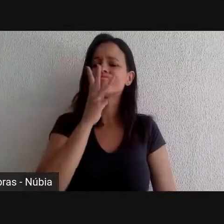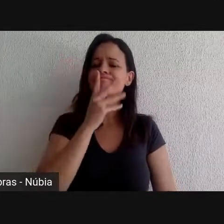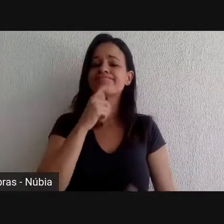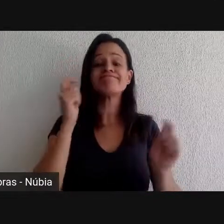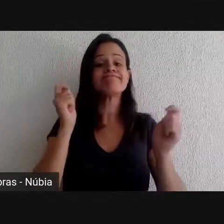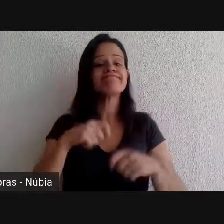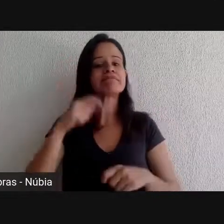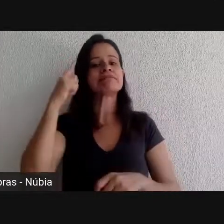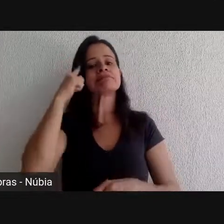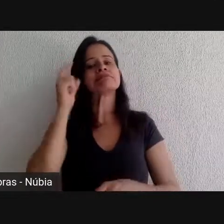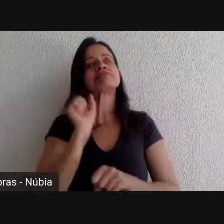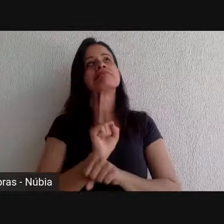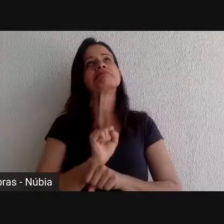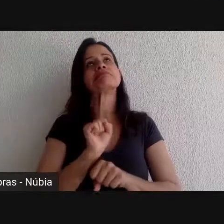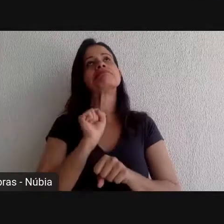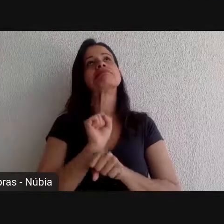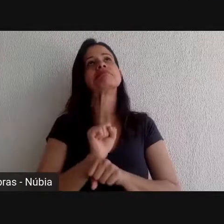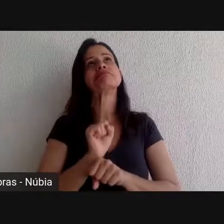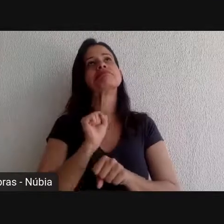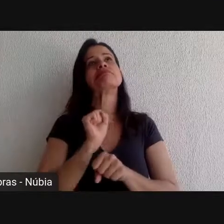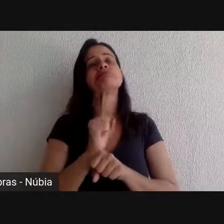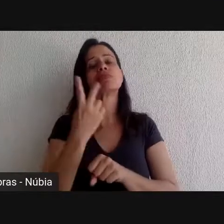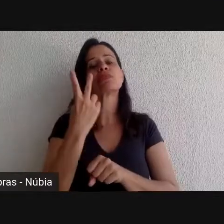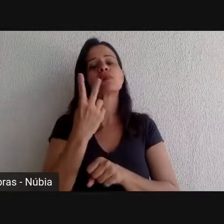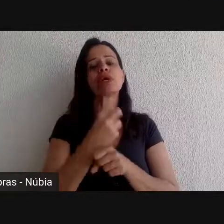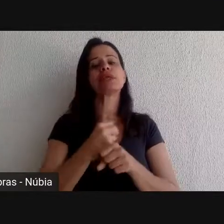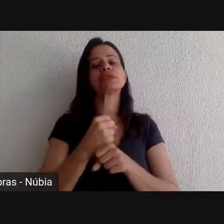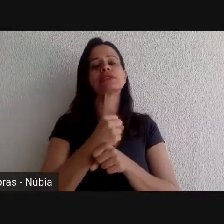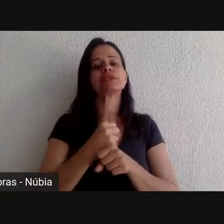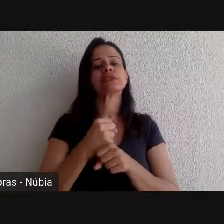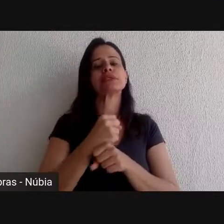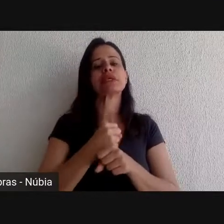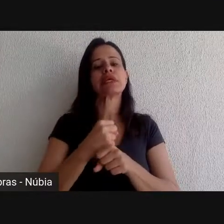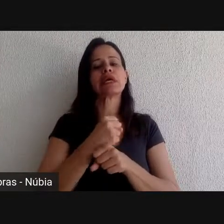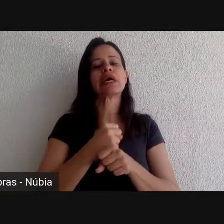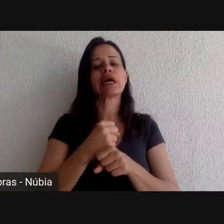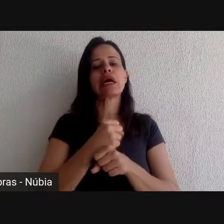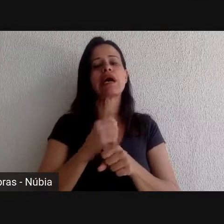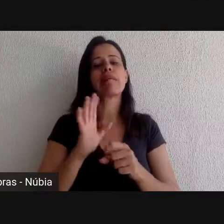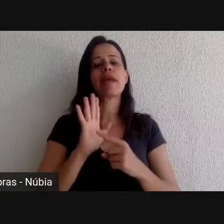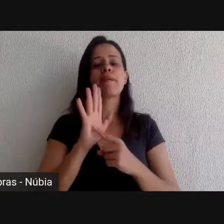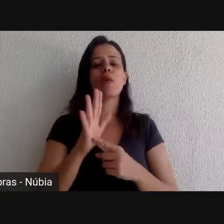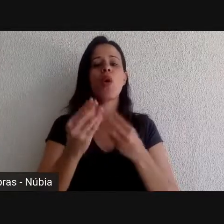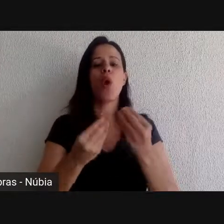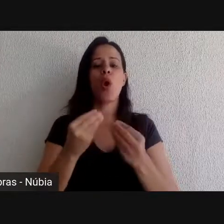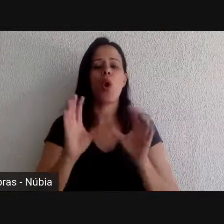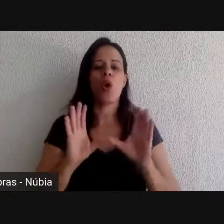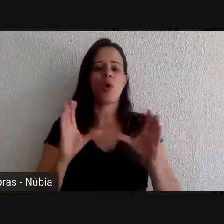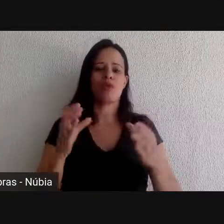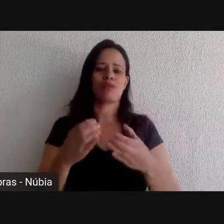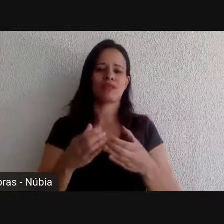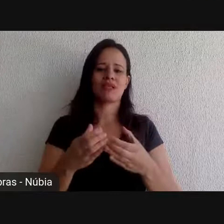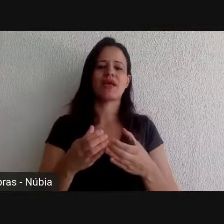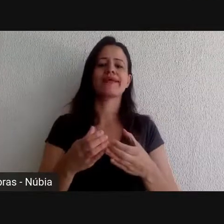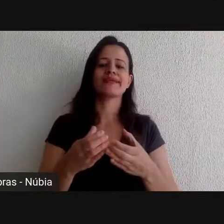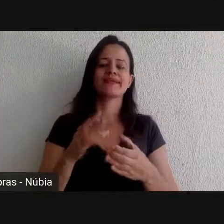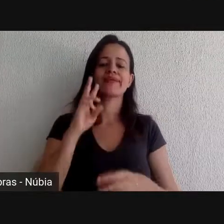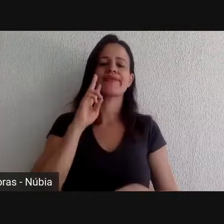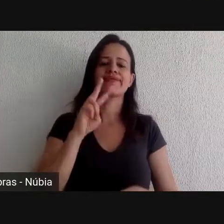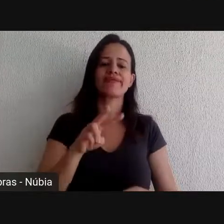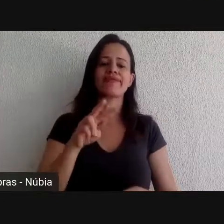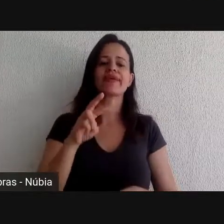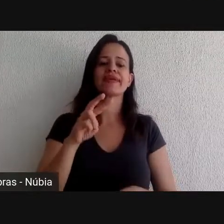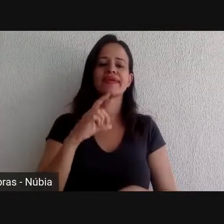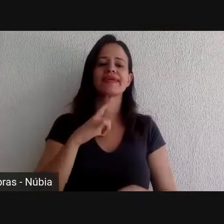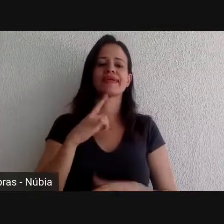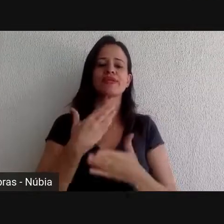fica esperando 2 anos para agendar a apresentação do plano de trabalho com a comunidade. Então, tudo isso, vejam, é antes do protocolo dos